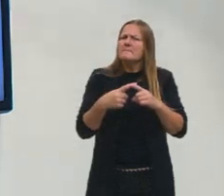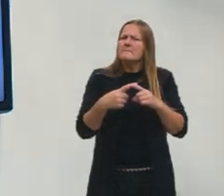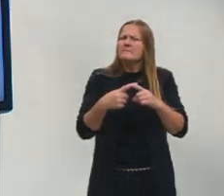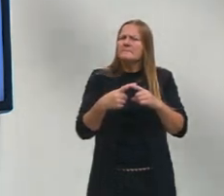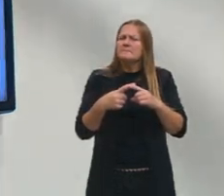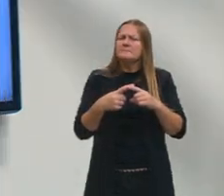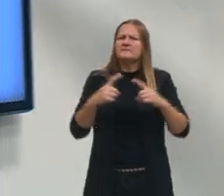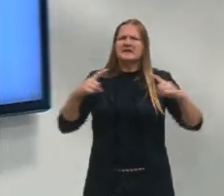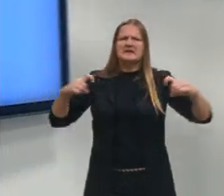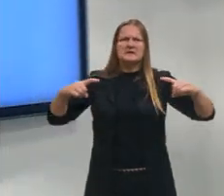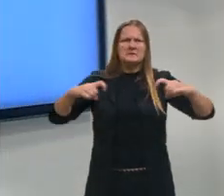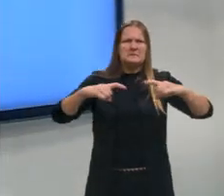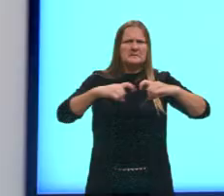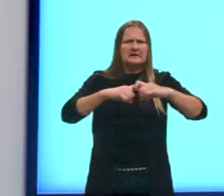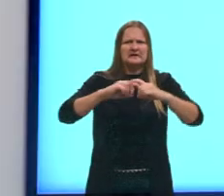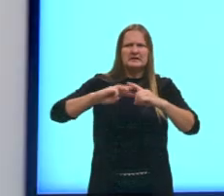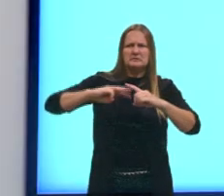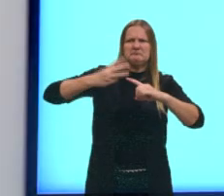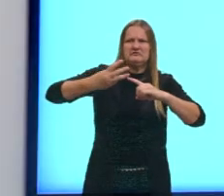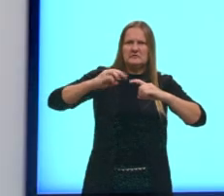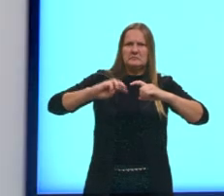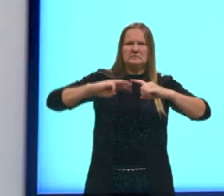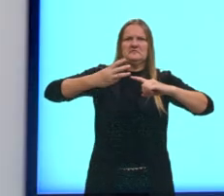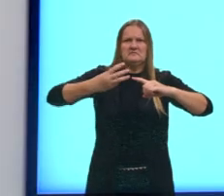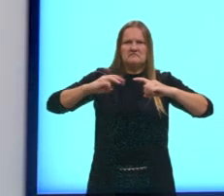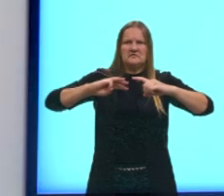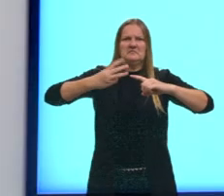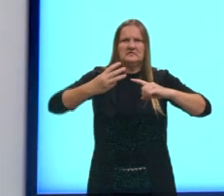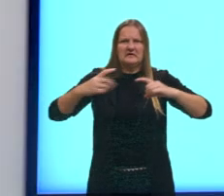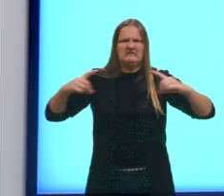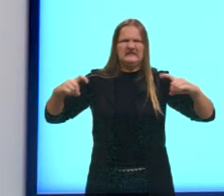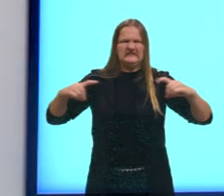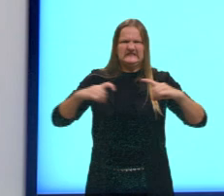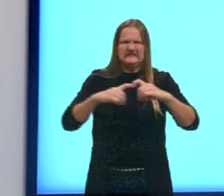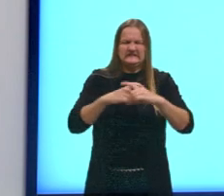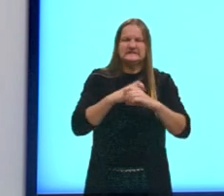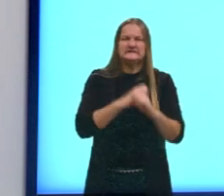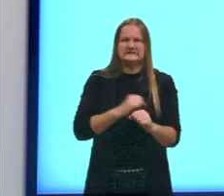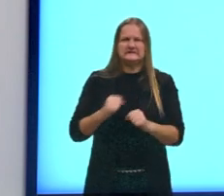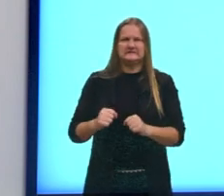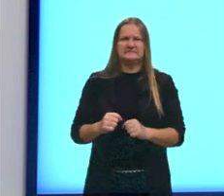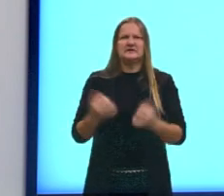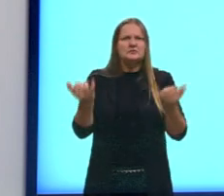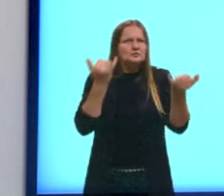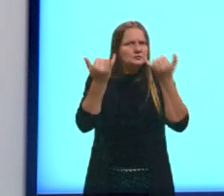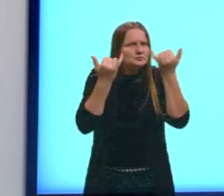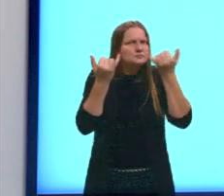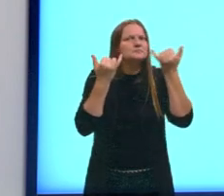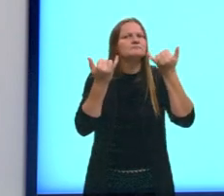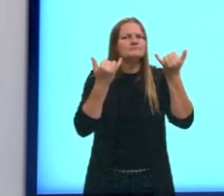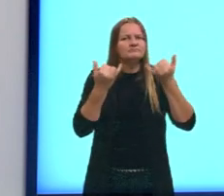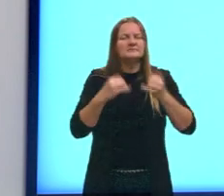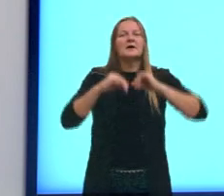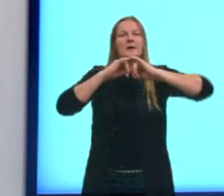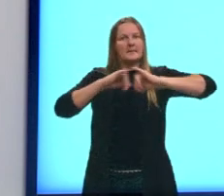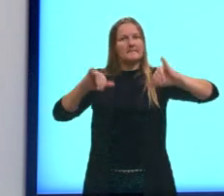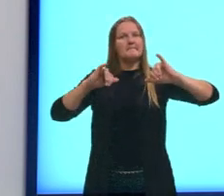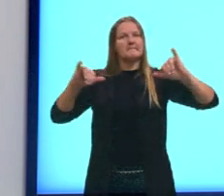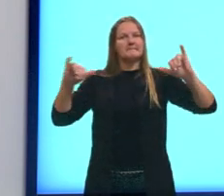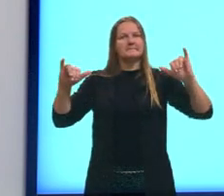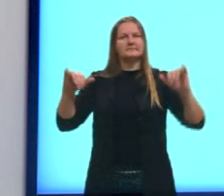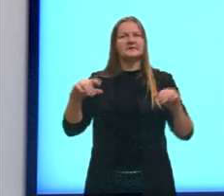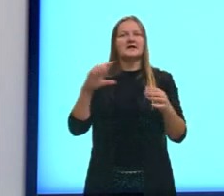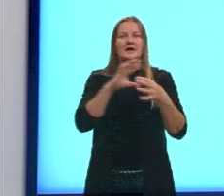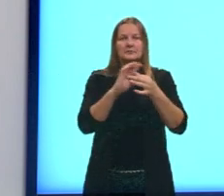que que aconteceu aqui outra notícia outra notícia também publicado bem